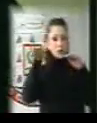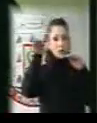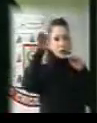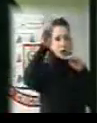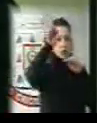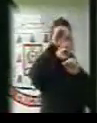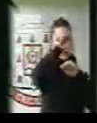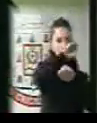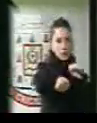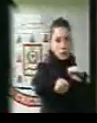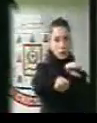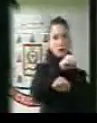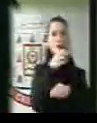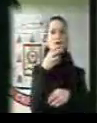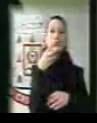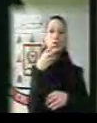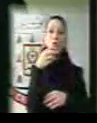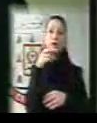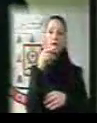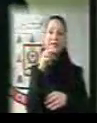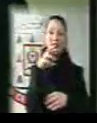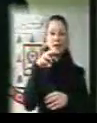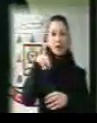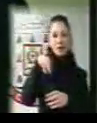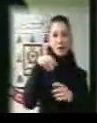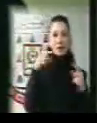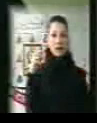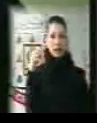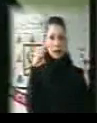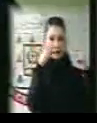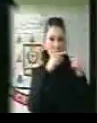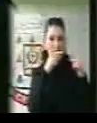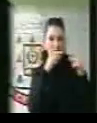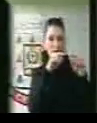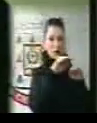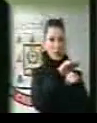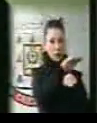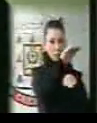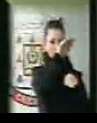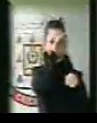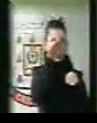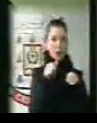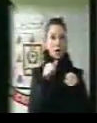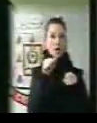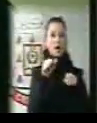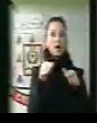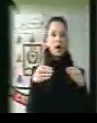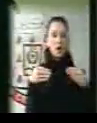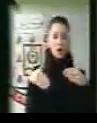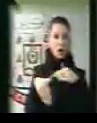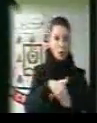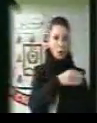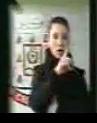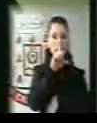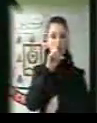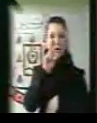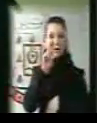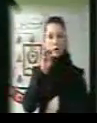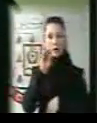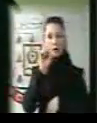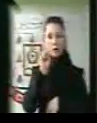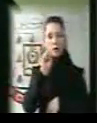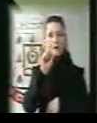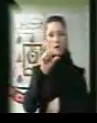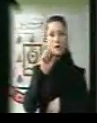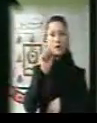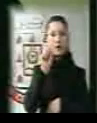e 2,5 km ligaria aquele viaduto à Avenida Luiz Lazarim. A Avenida Luiz Lazarim é